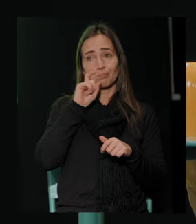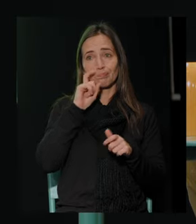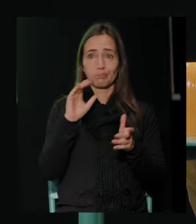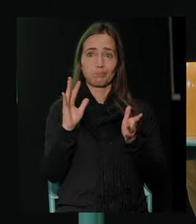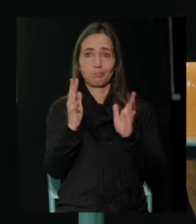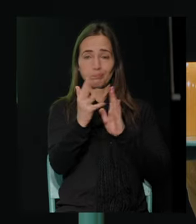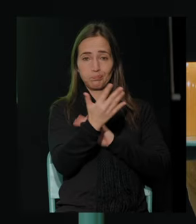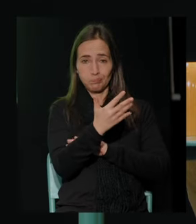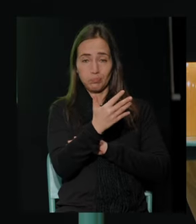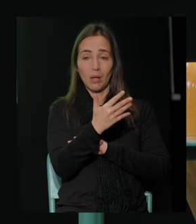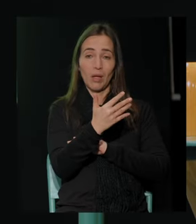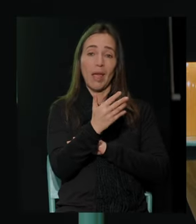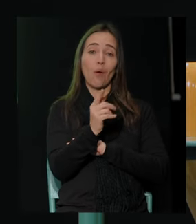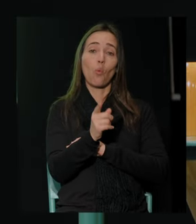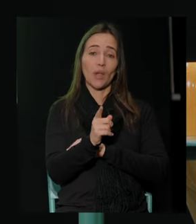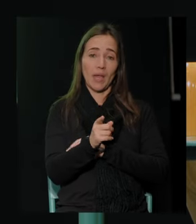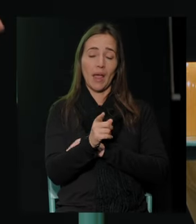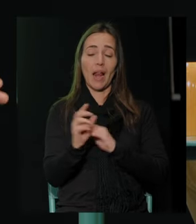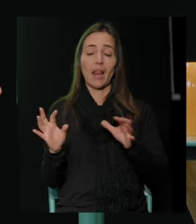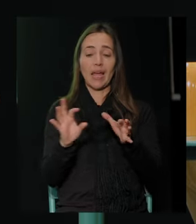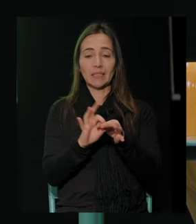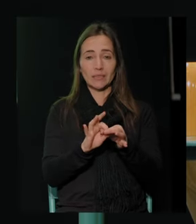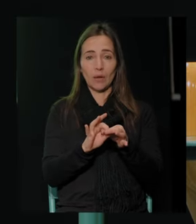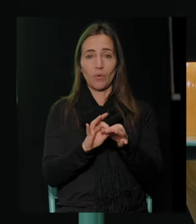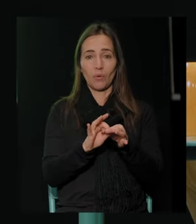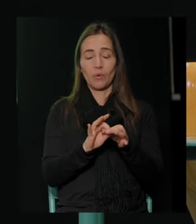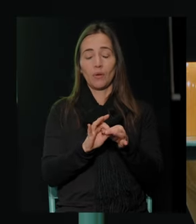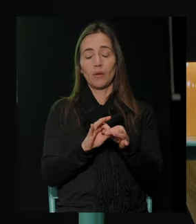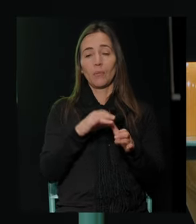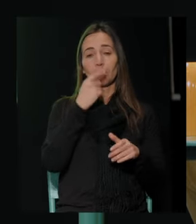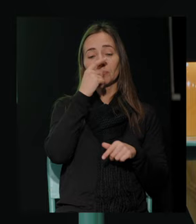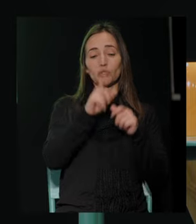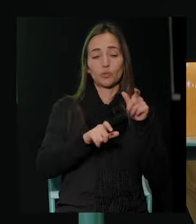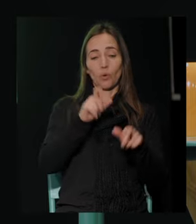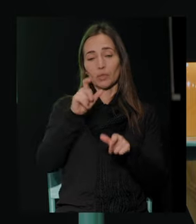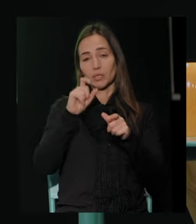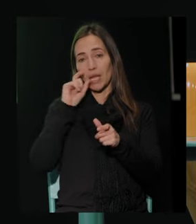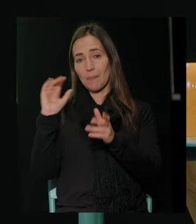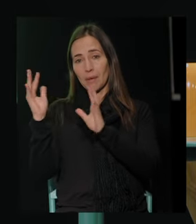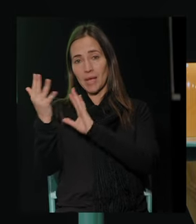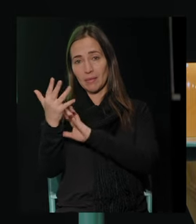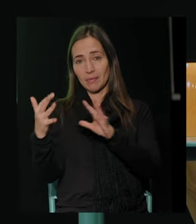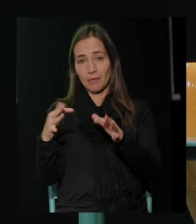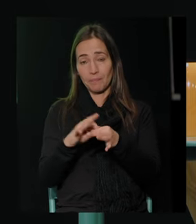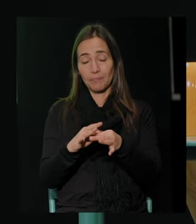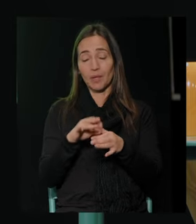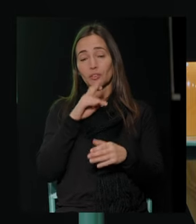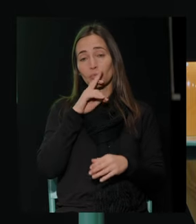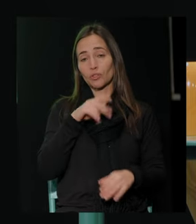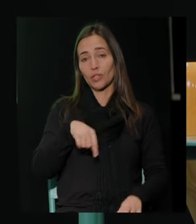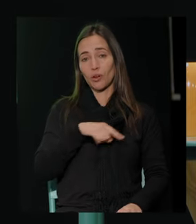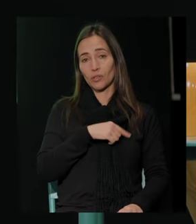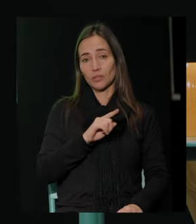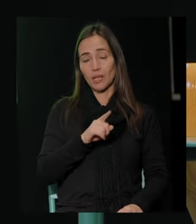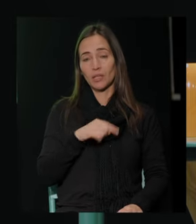definição, é a ligação e os processos entre os seres e entre o meio ambiente. E então, aí está a nossa resposta, que nós tentamos